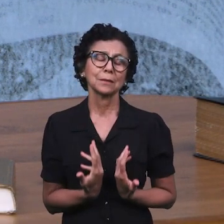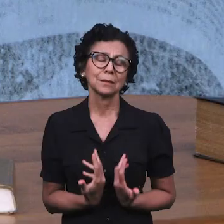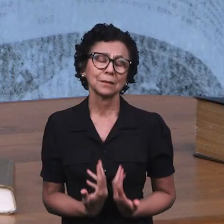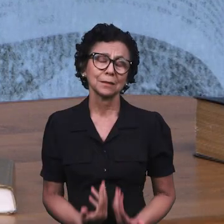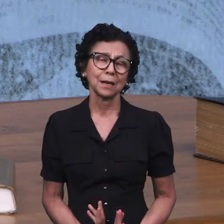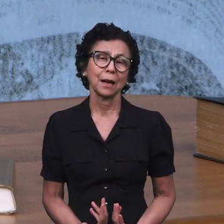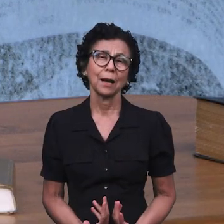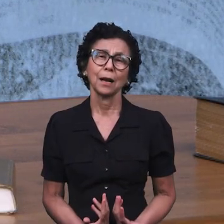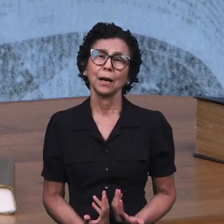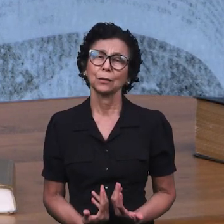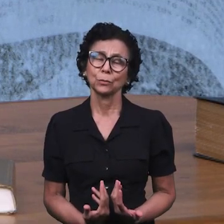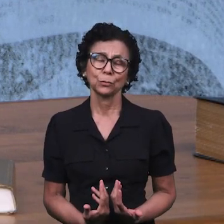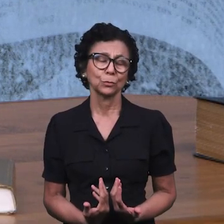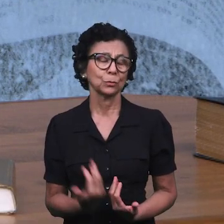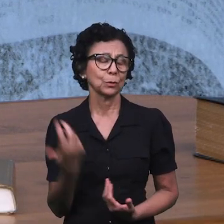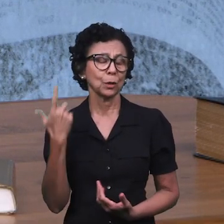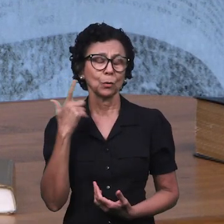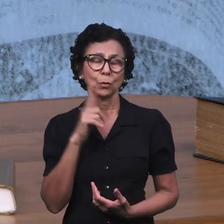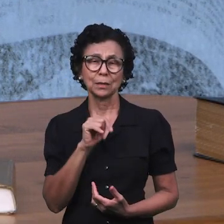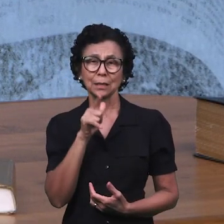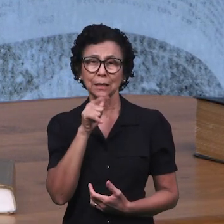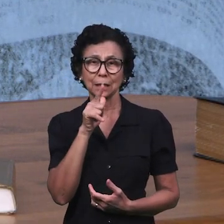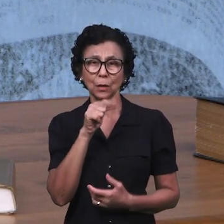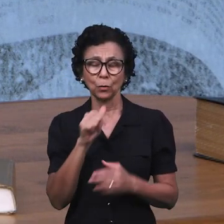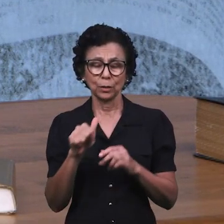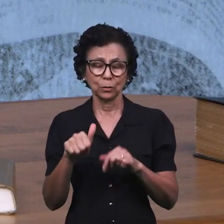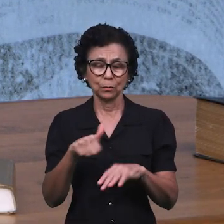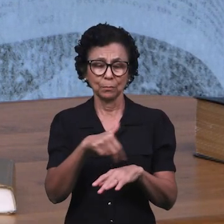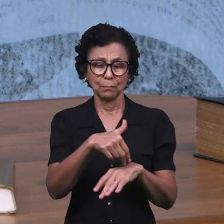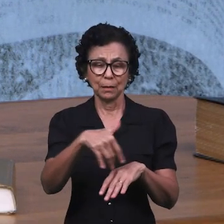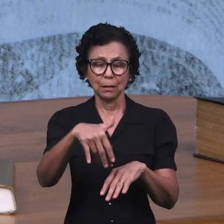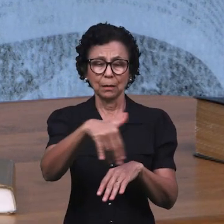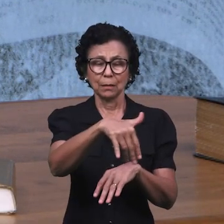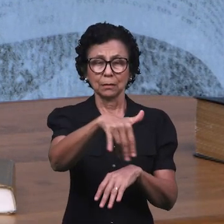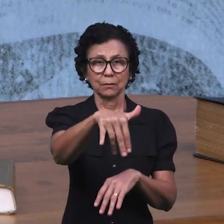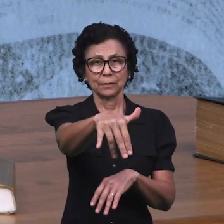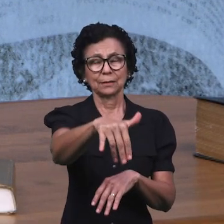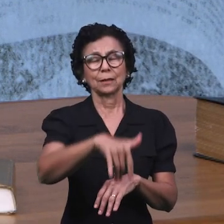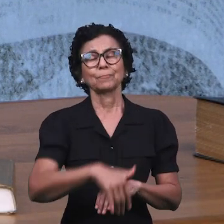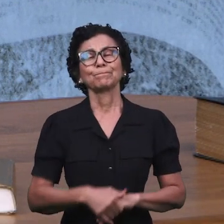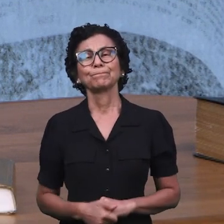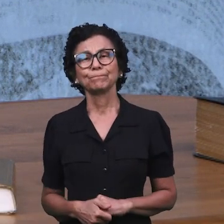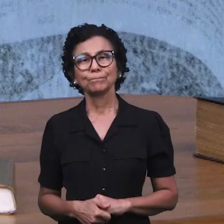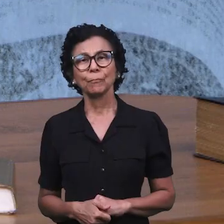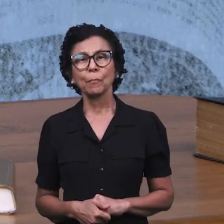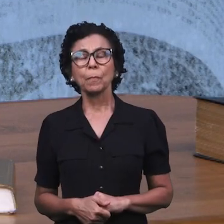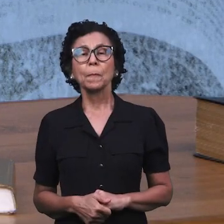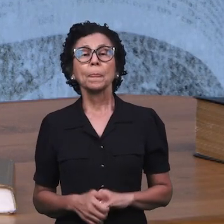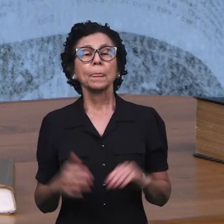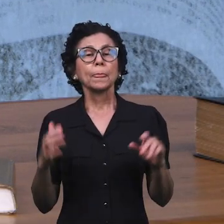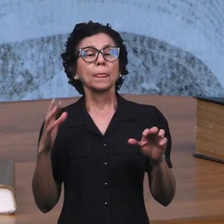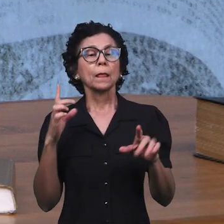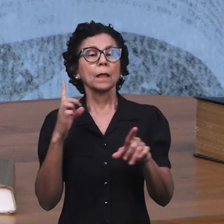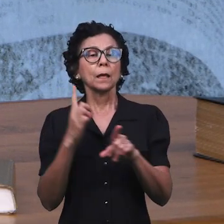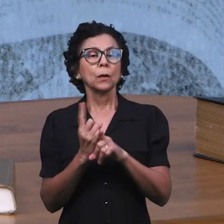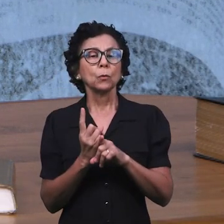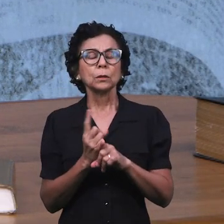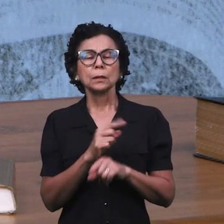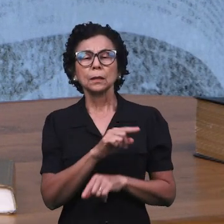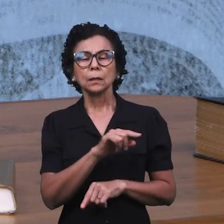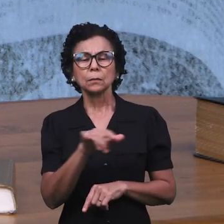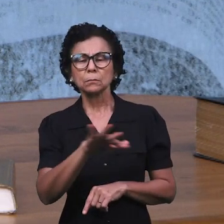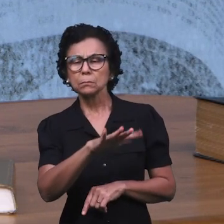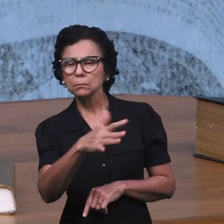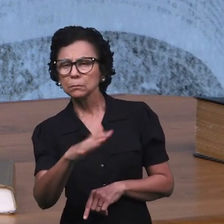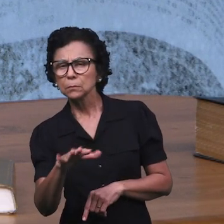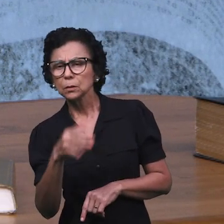estavam, passar o ribeiro de Besor. E acharam no campo um homem egípcio